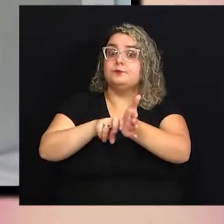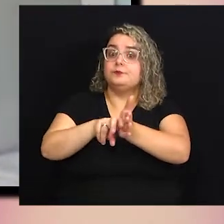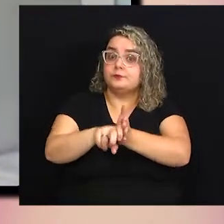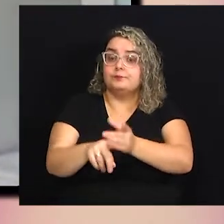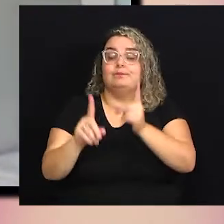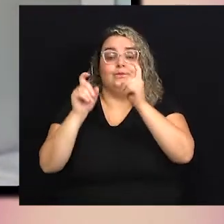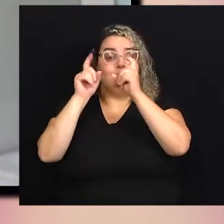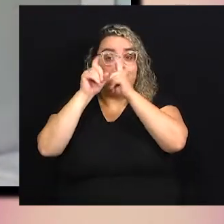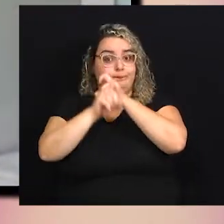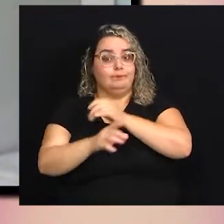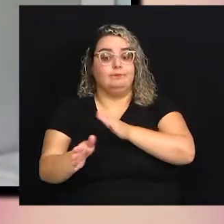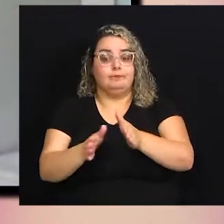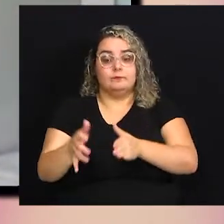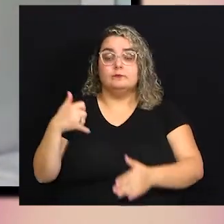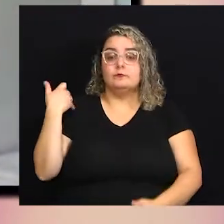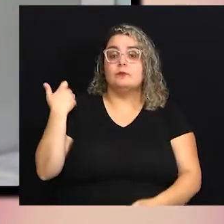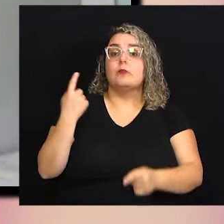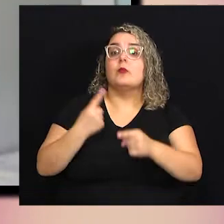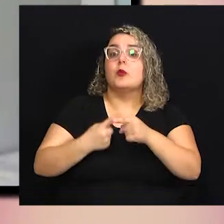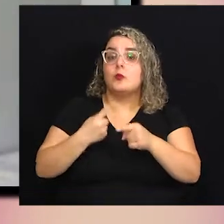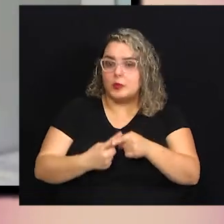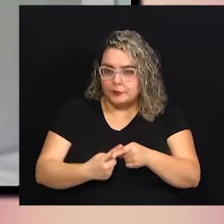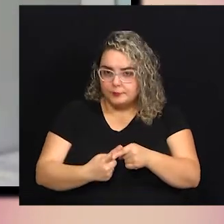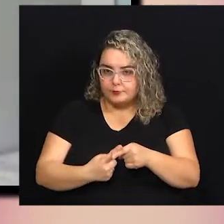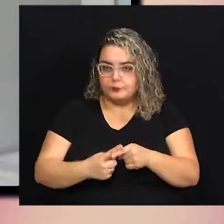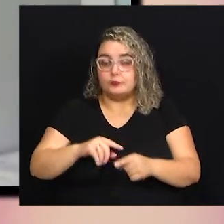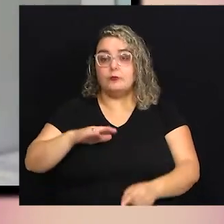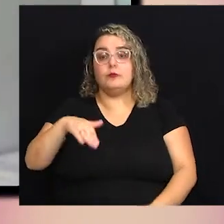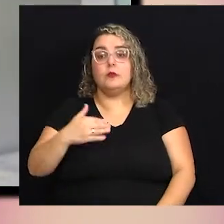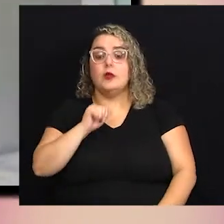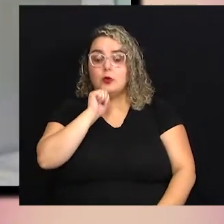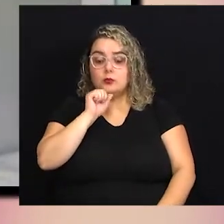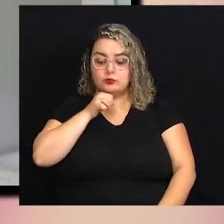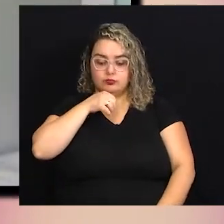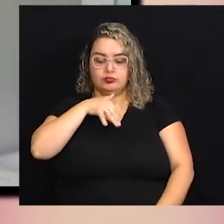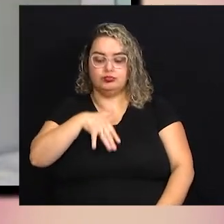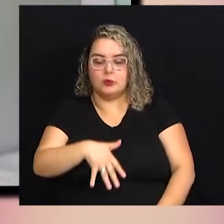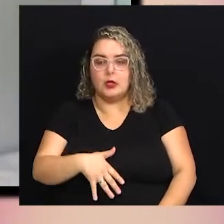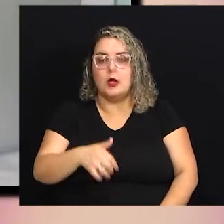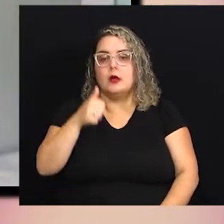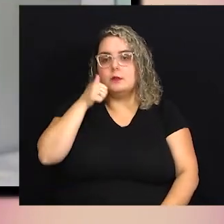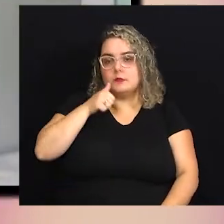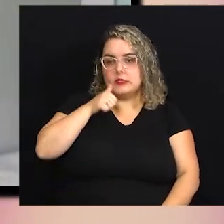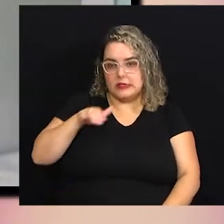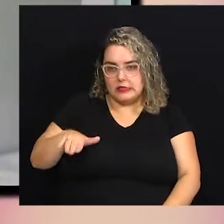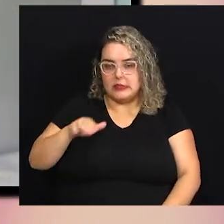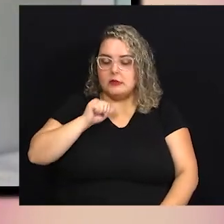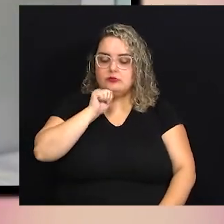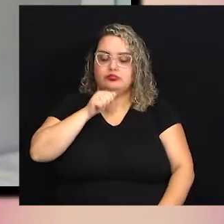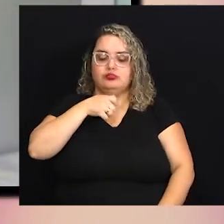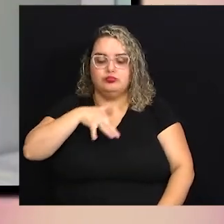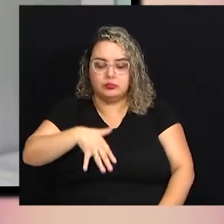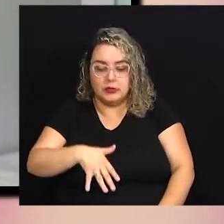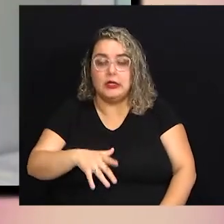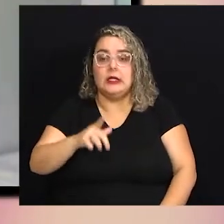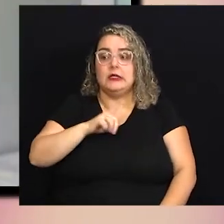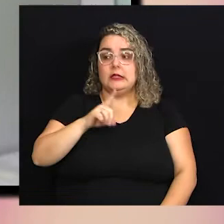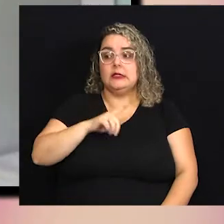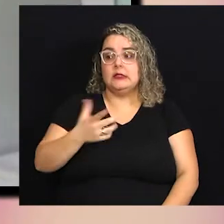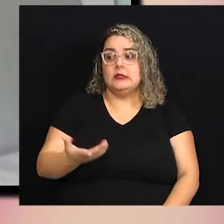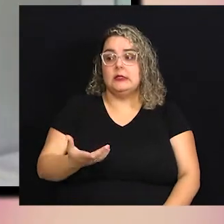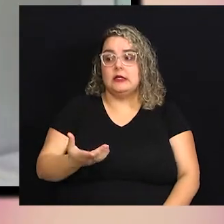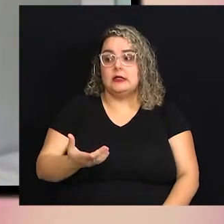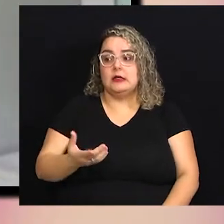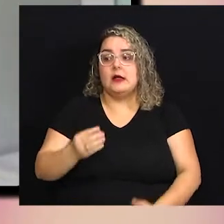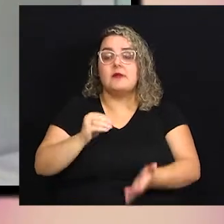diagnóstico extremamente difícil nessa faixa etária. Por quê? Né? Quando a gente menstrua, a menina menstrua, ela tem ainda